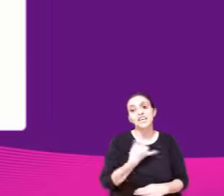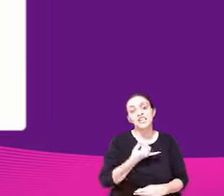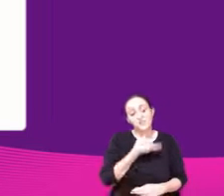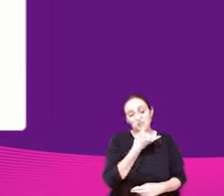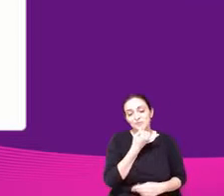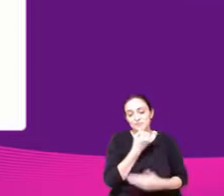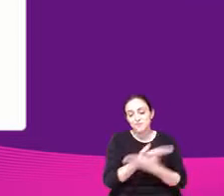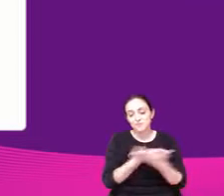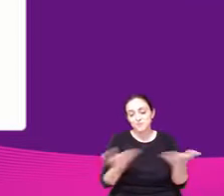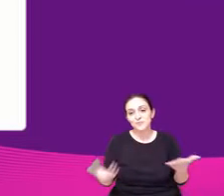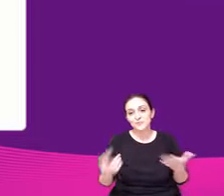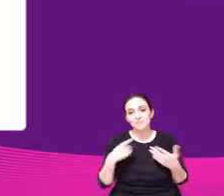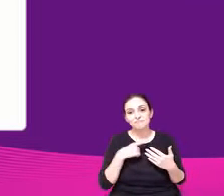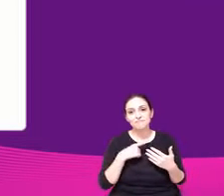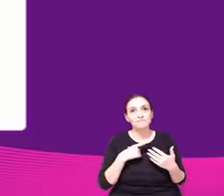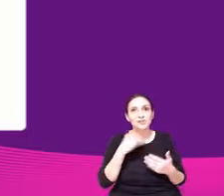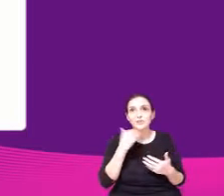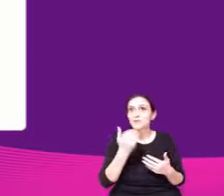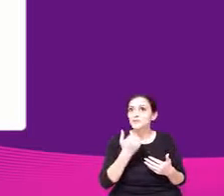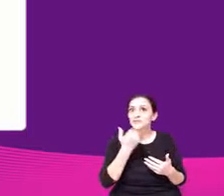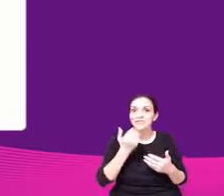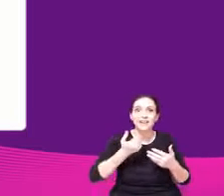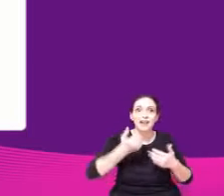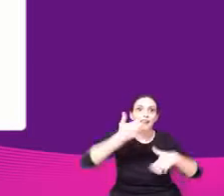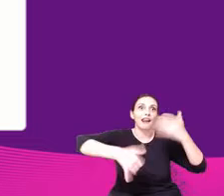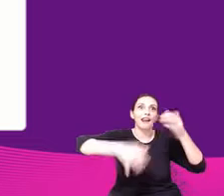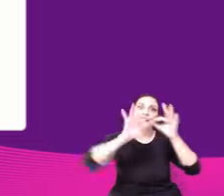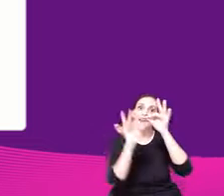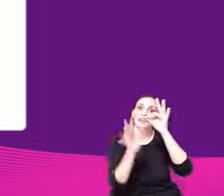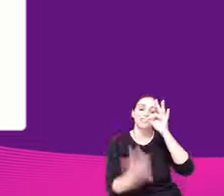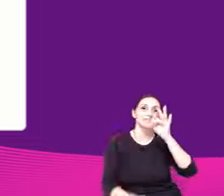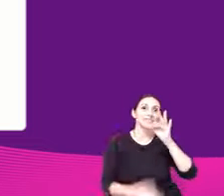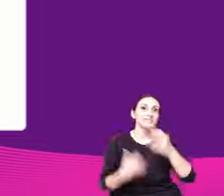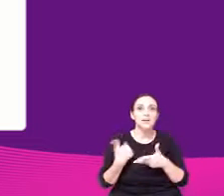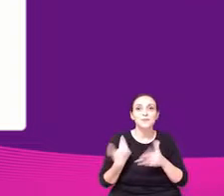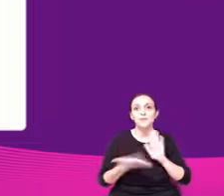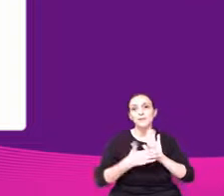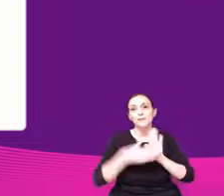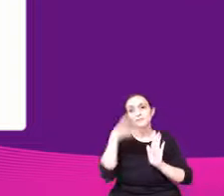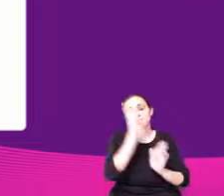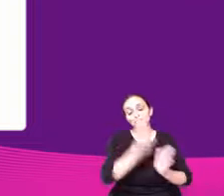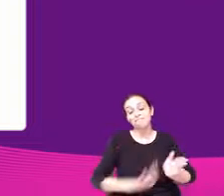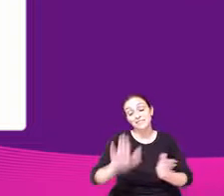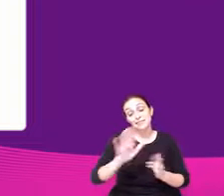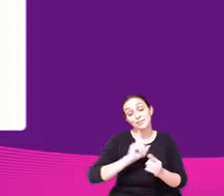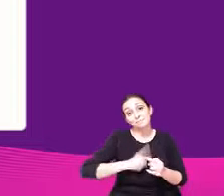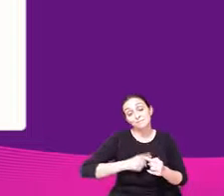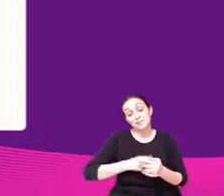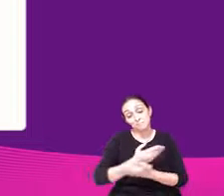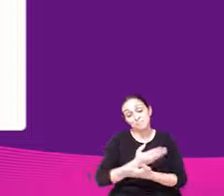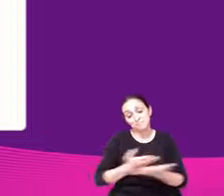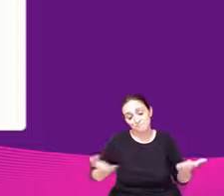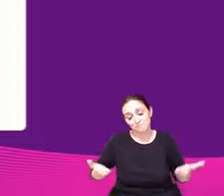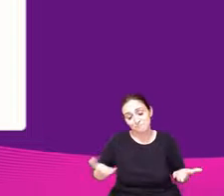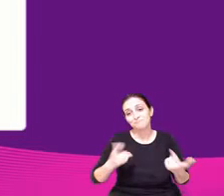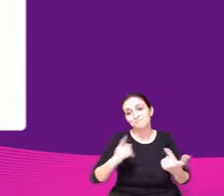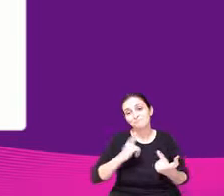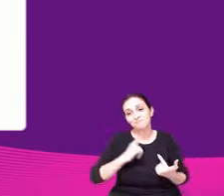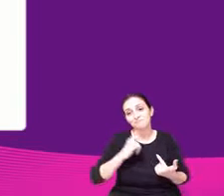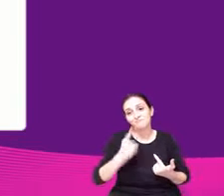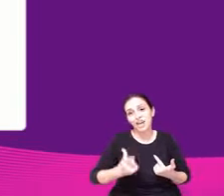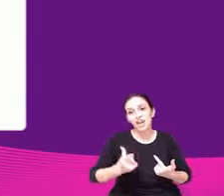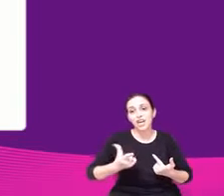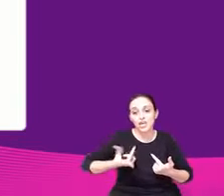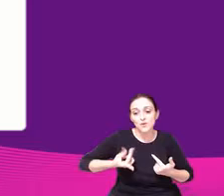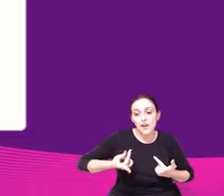Infelizmente, a gente não vai conseguir falar muito de propostas no Brasil, né? Porque a gente, apesar do contínuo